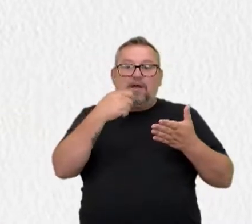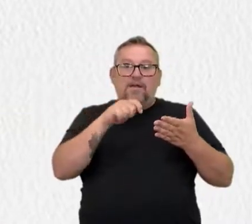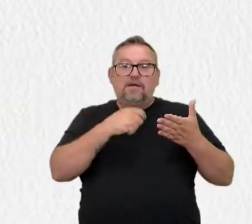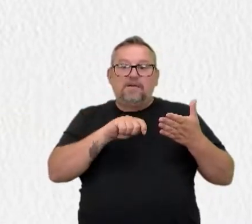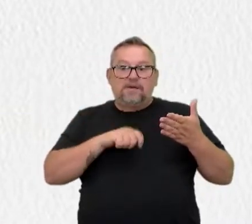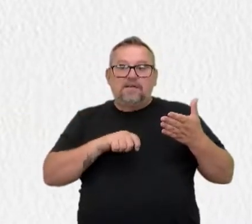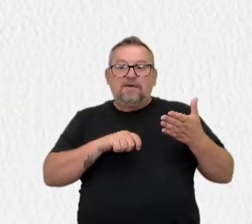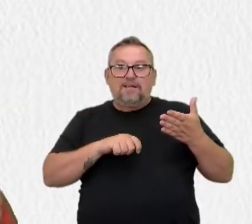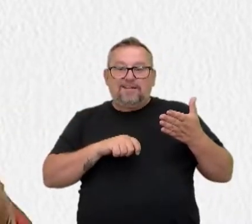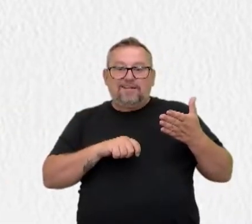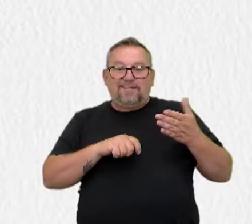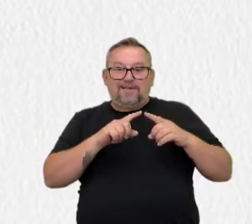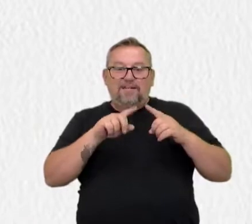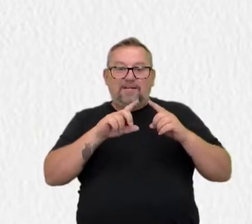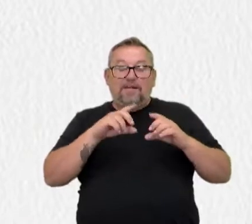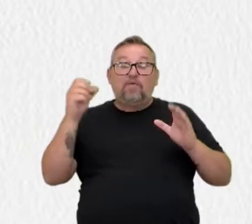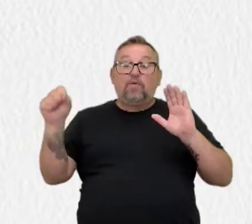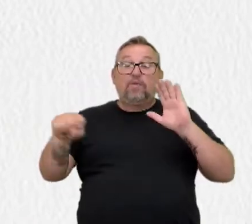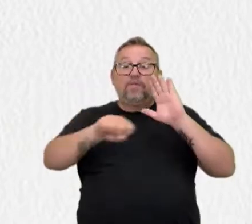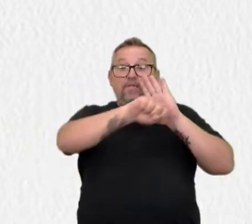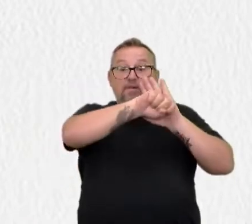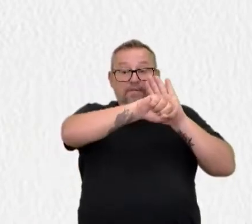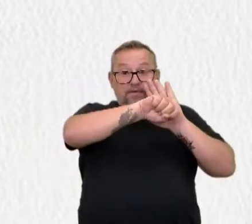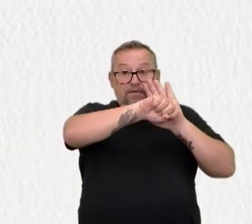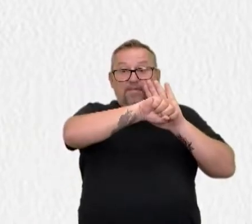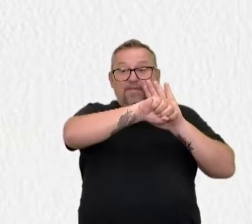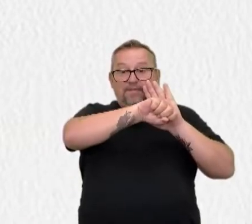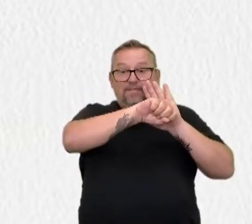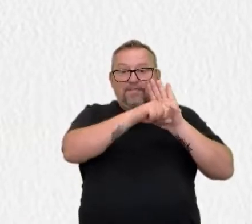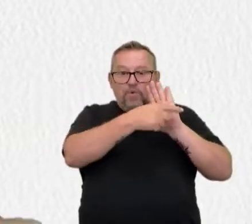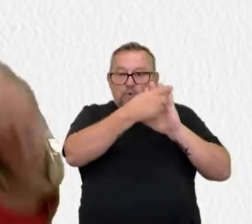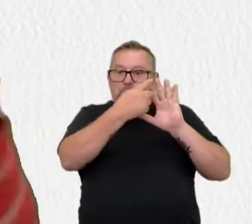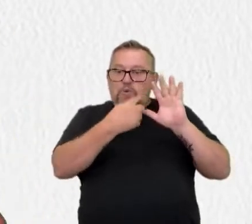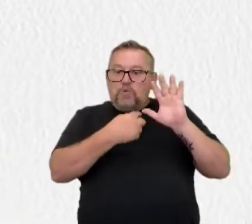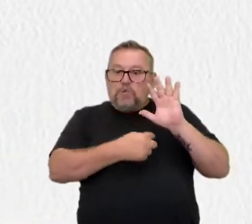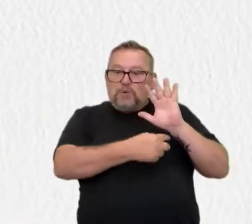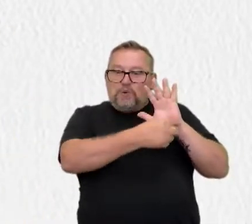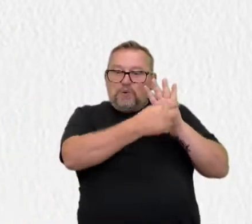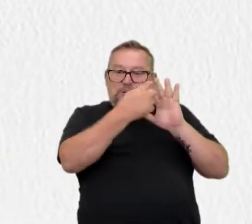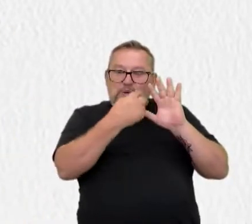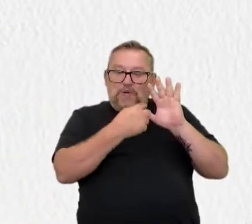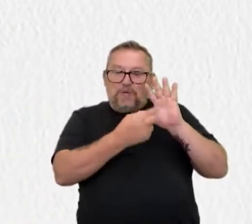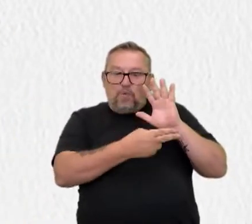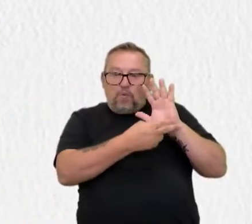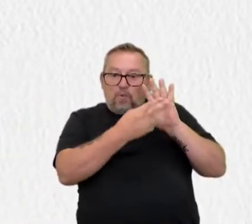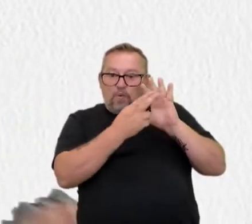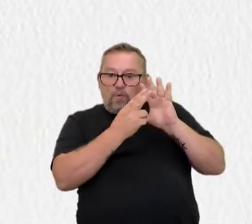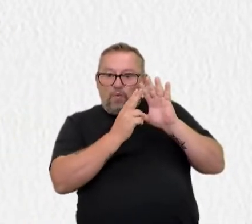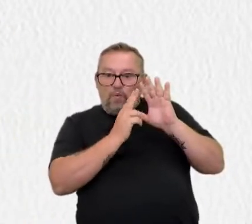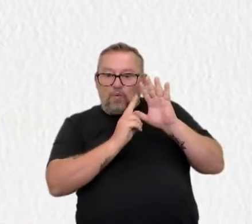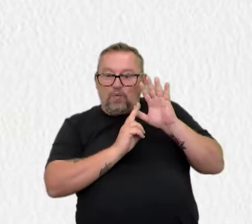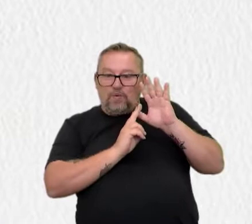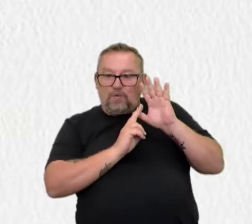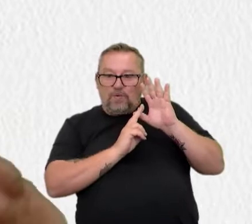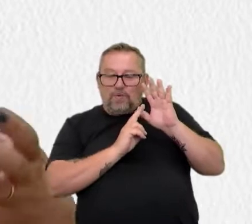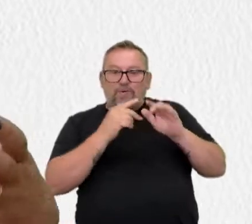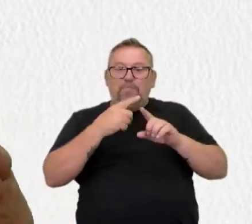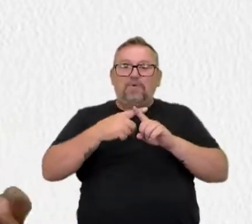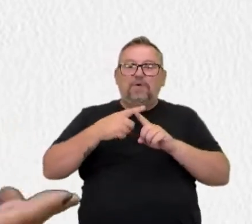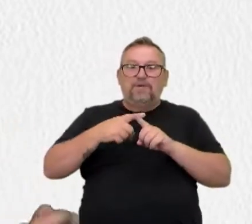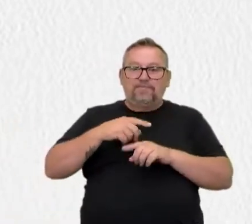dele, desde o símbolo, né, o escudo, até o nome que se escreve por vários